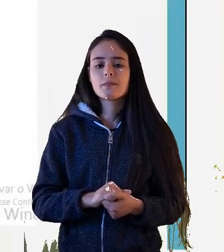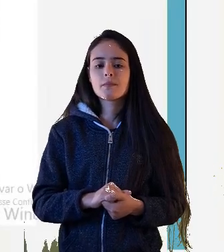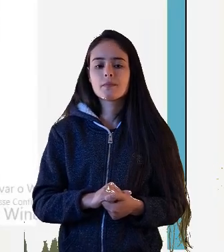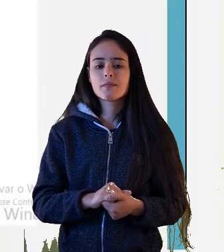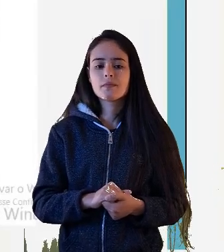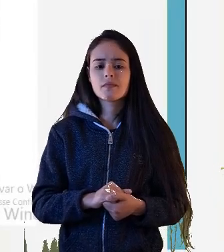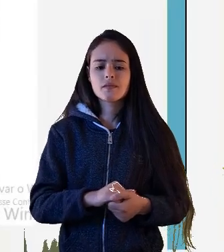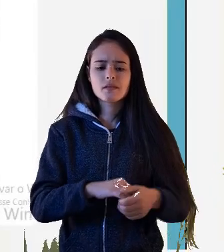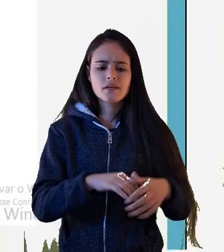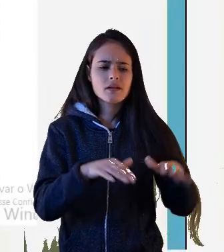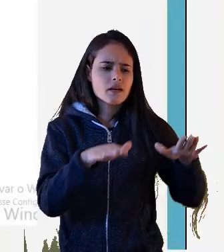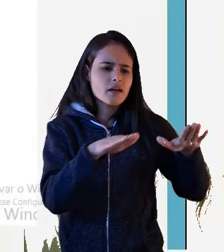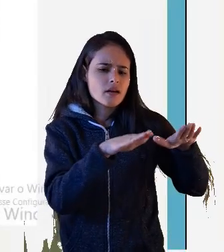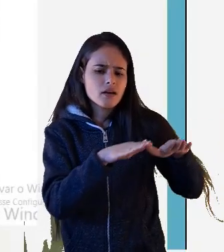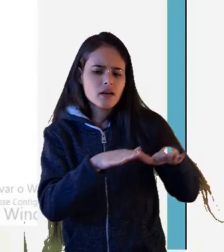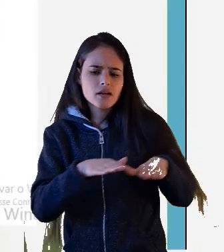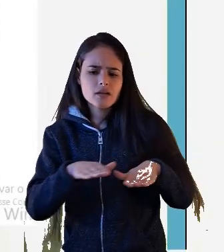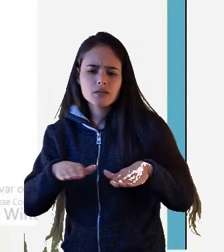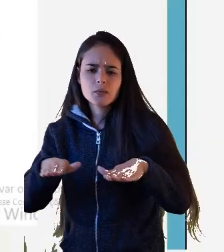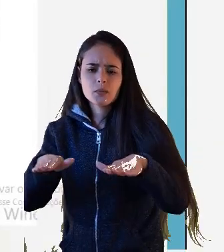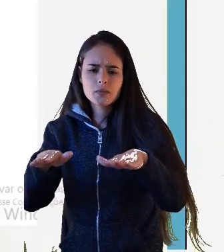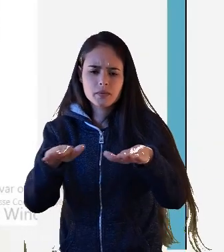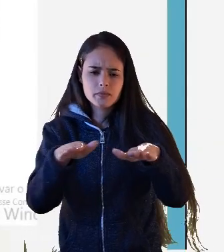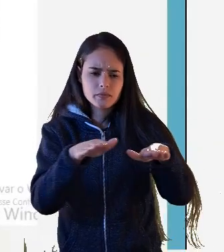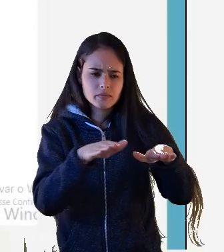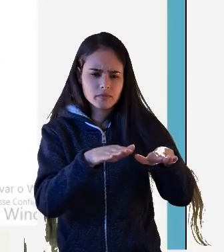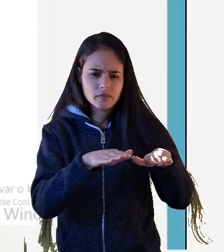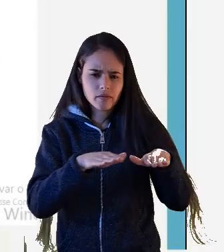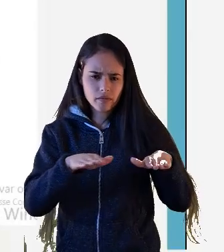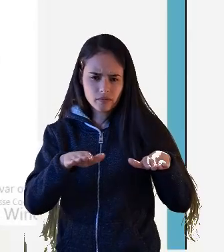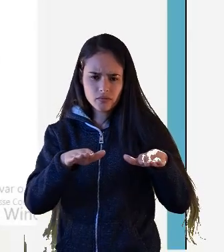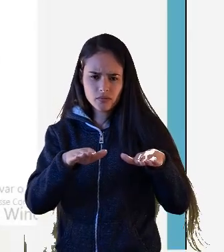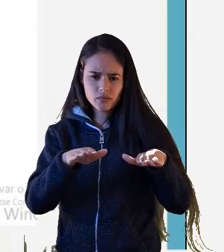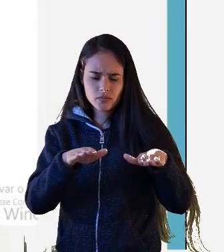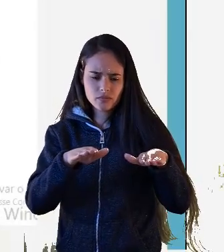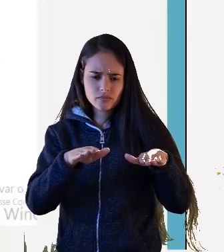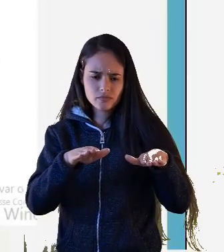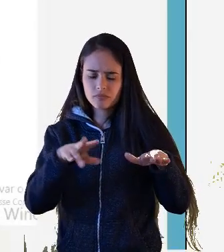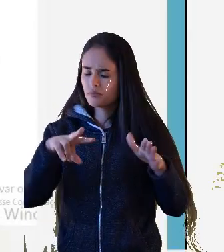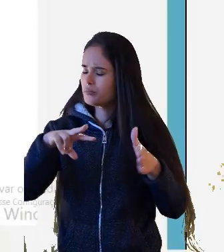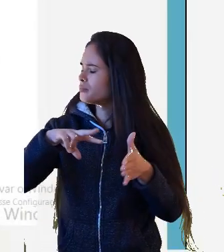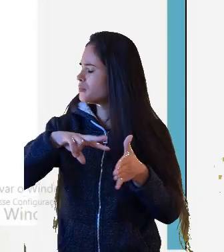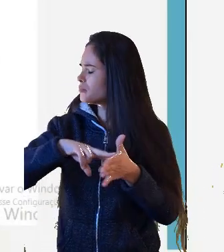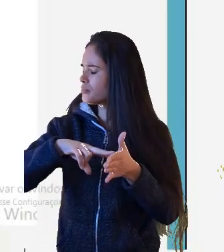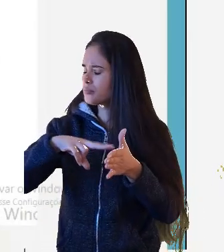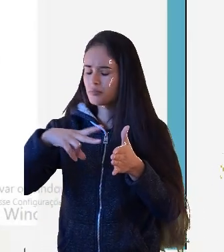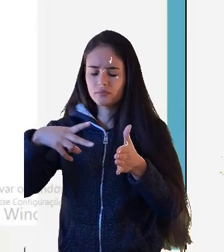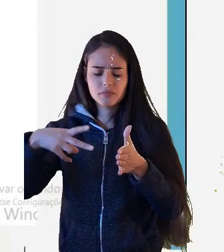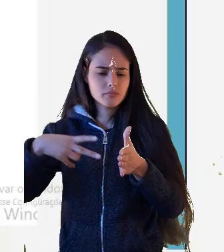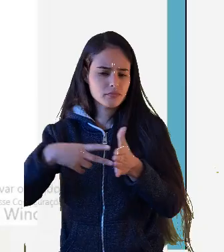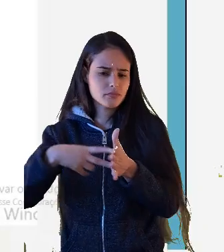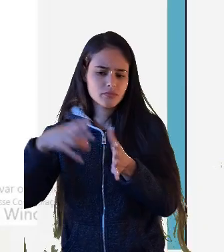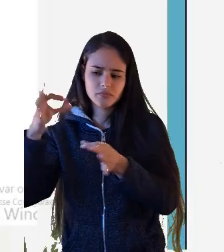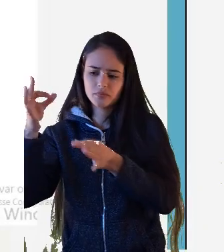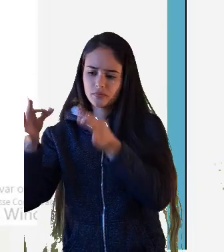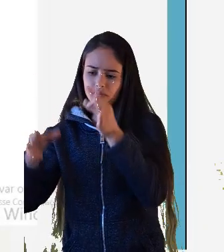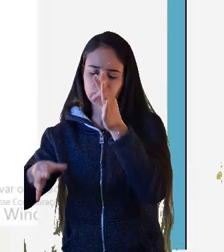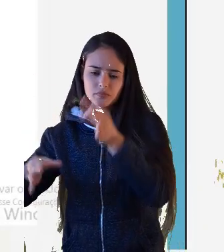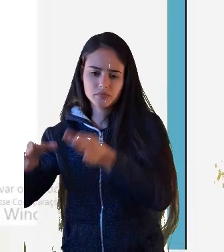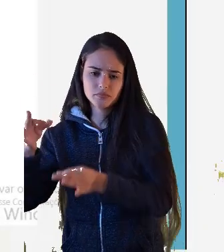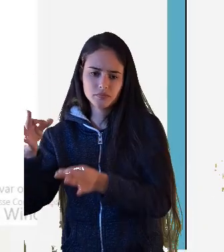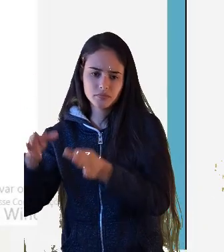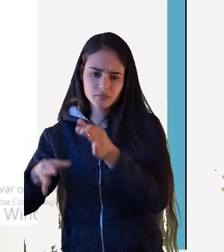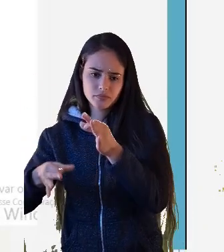eu dou a mesma coisa para eles, a mesma prova, né, o mesmo caixote, né, o mesmo Enem, só que um é menor do que o outro,